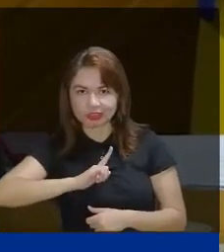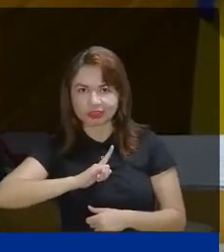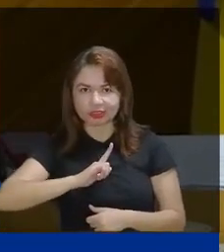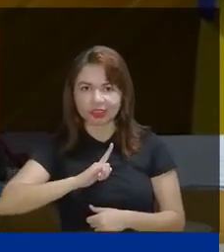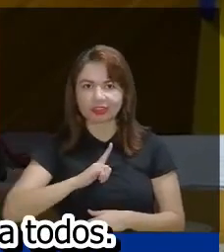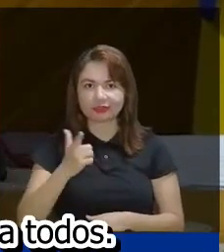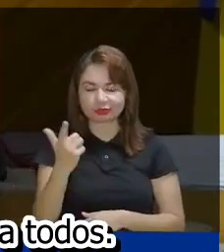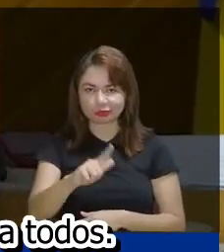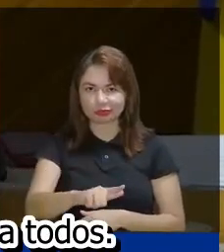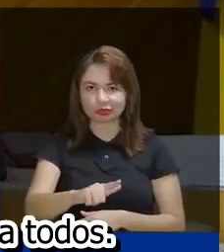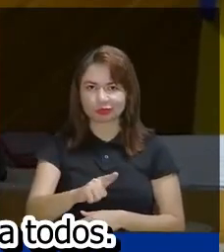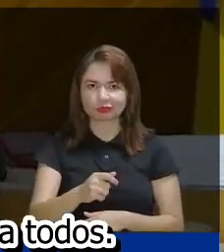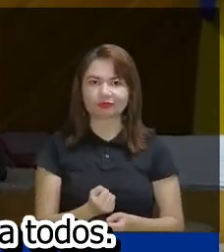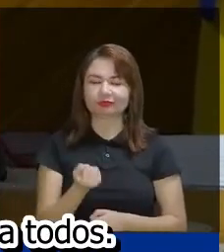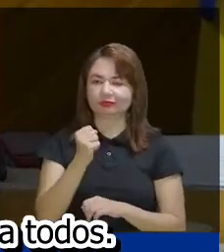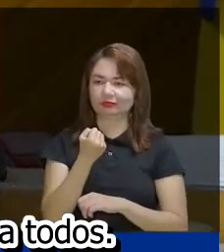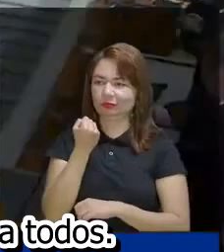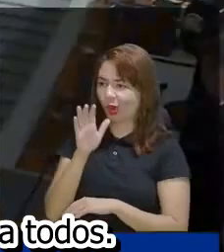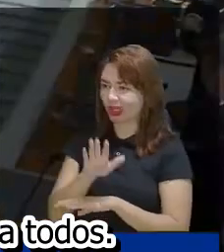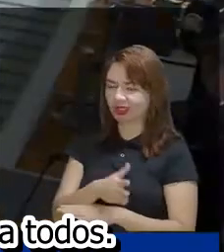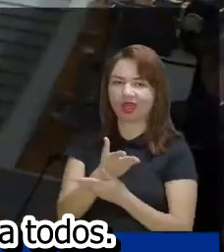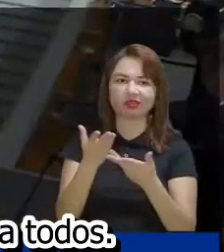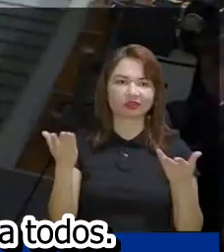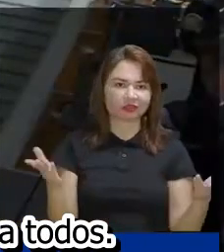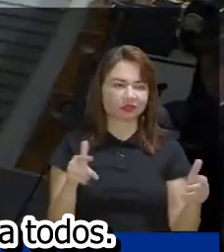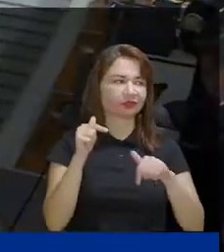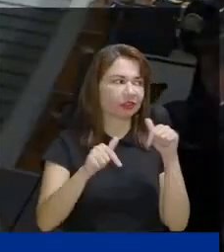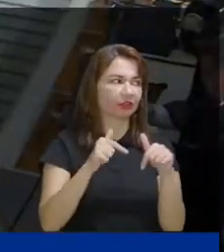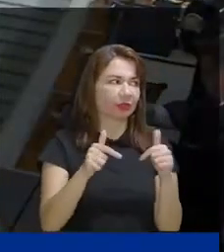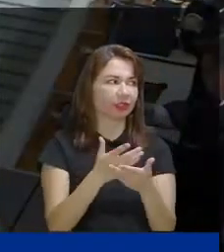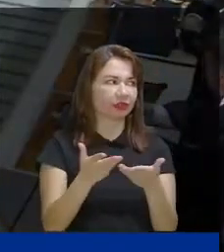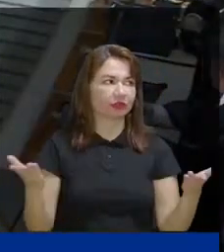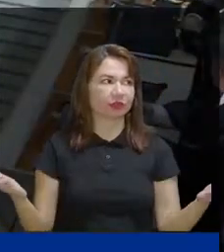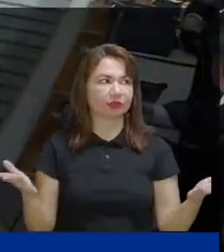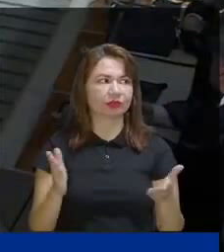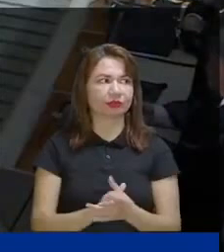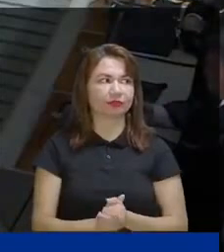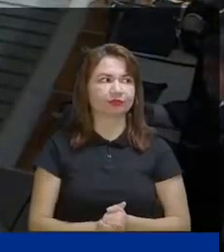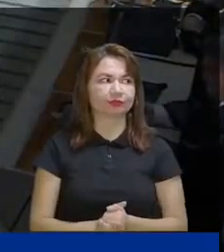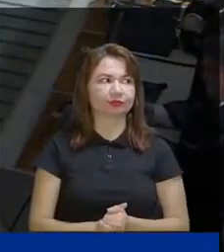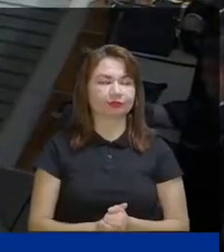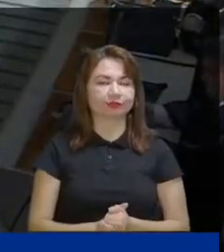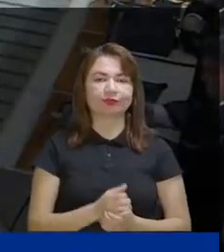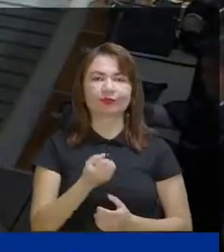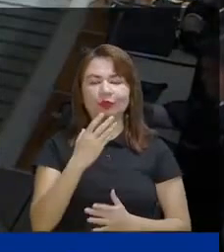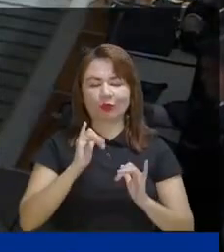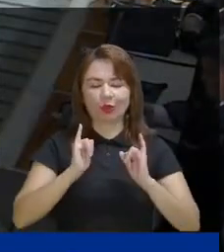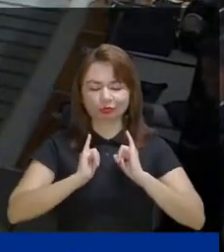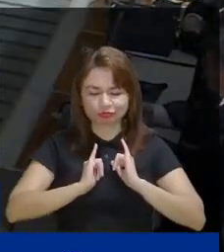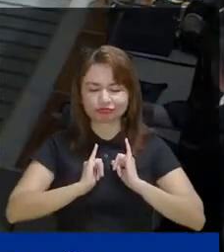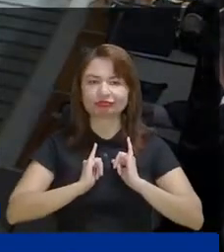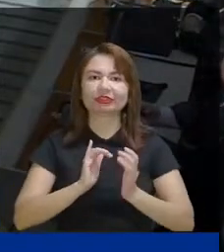amanhã. Então, uma boa tarde, eu me despeço, desejando um bom trabalho a todos. Perfeito. Boa tarde, bom descanso.